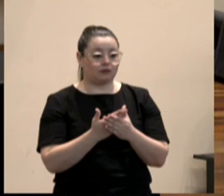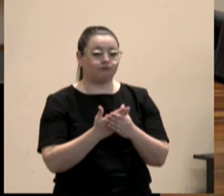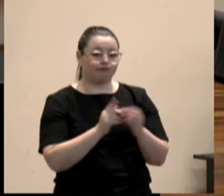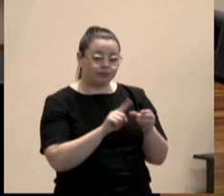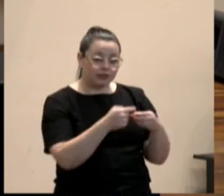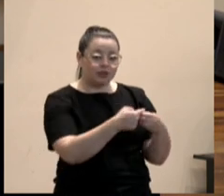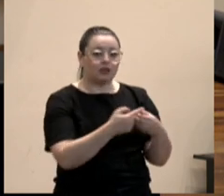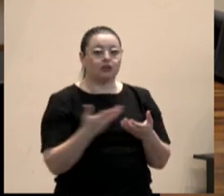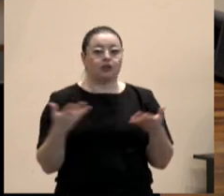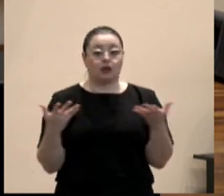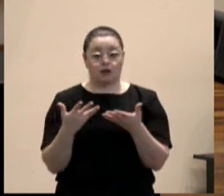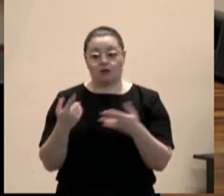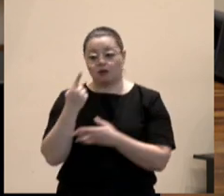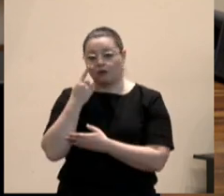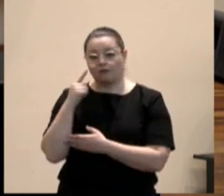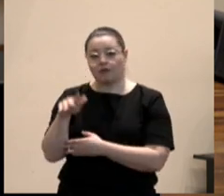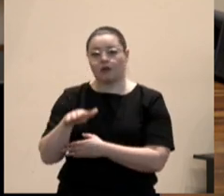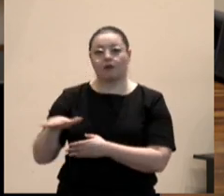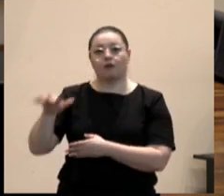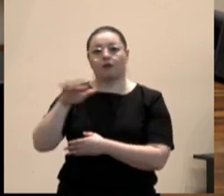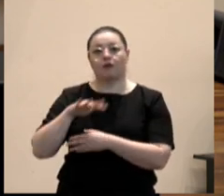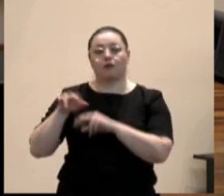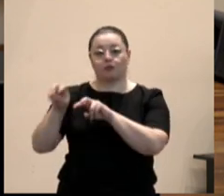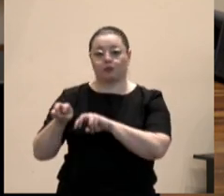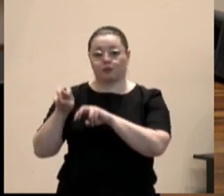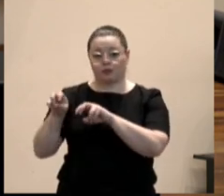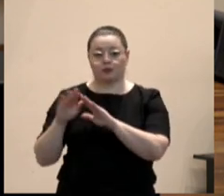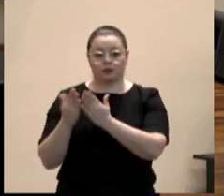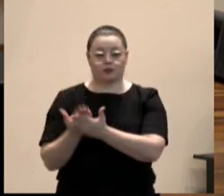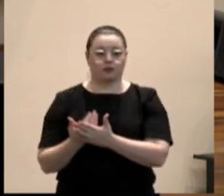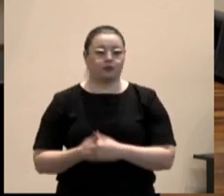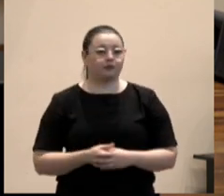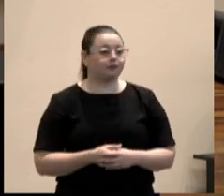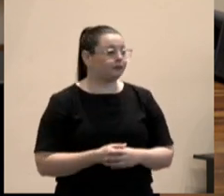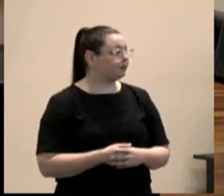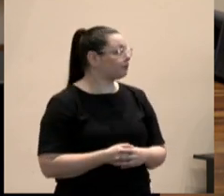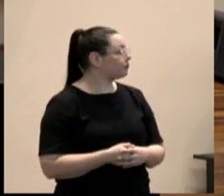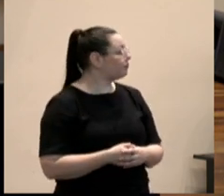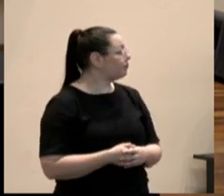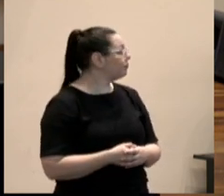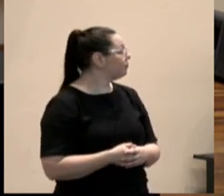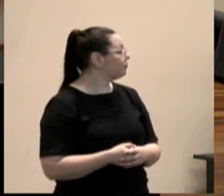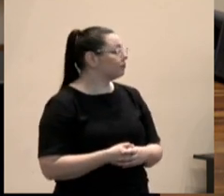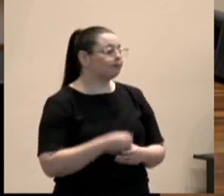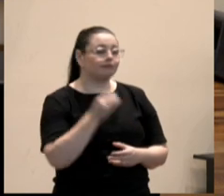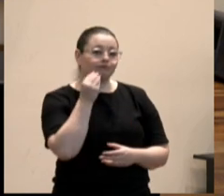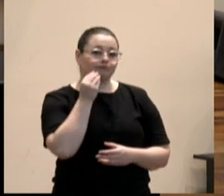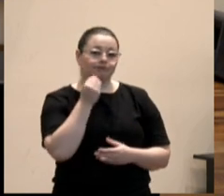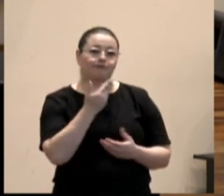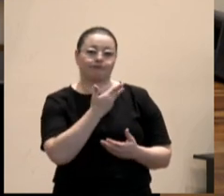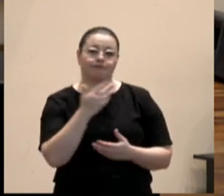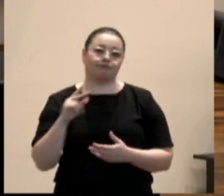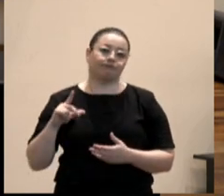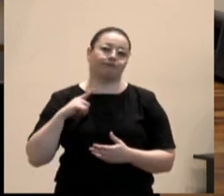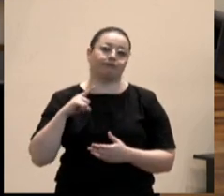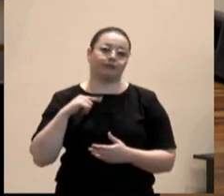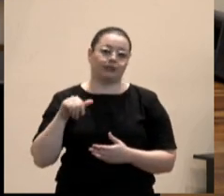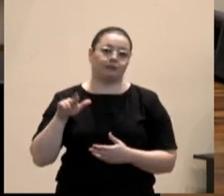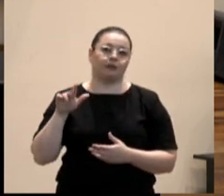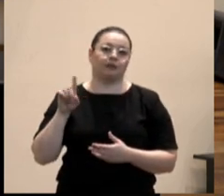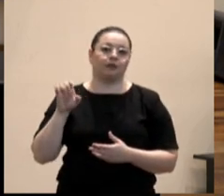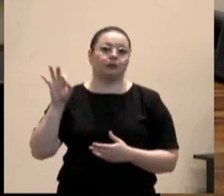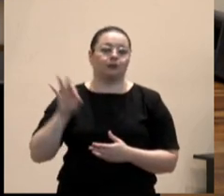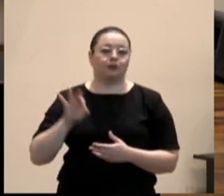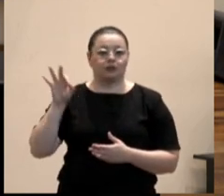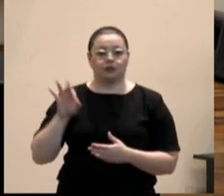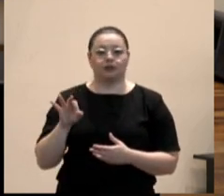próximo, por favor. Está uma subida, né? Claro. Tem 15% a mais dos professores, a